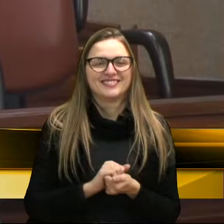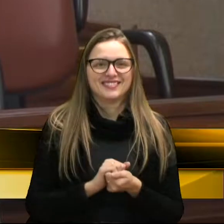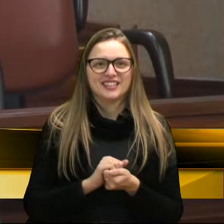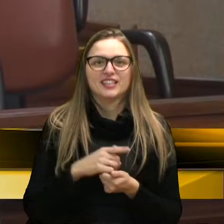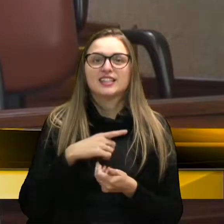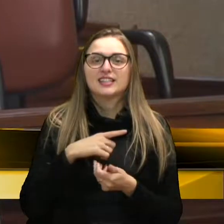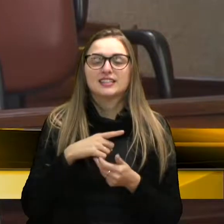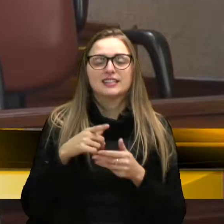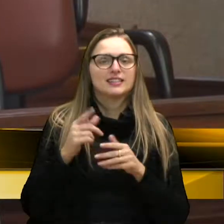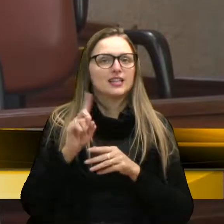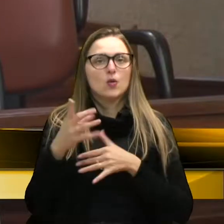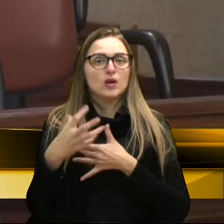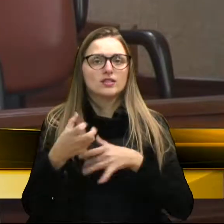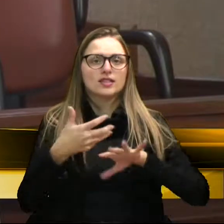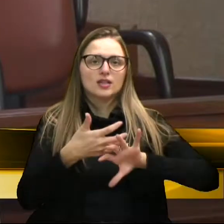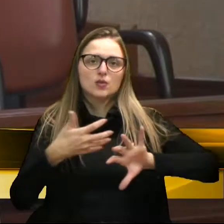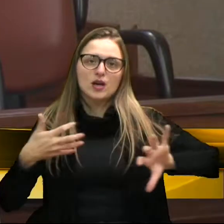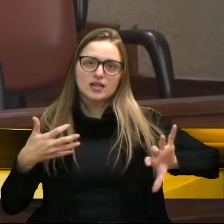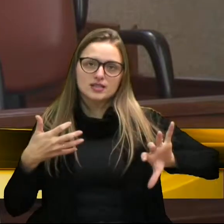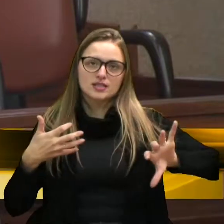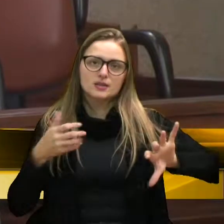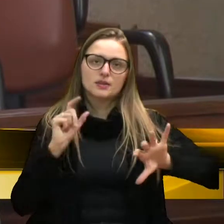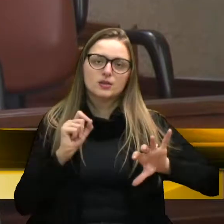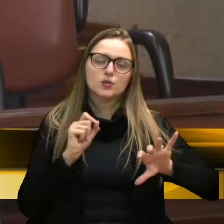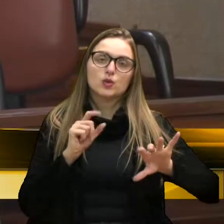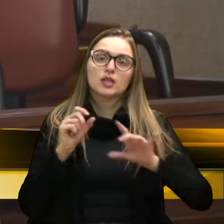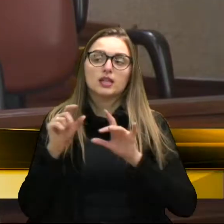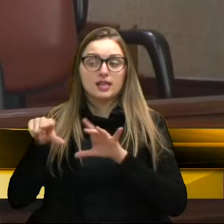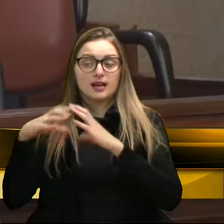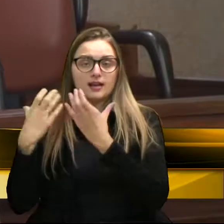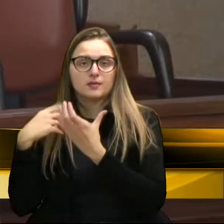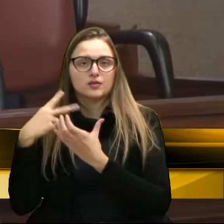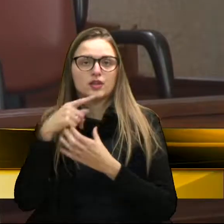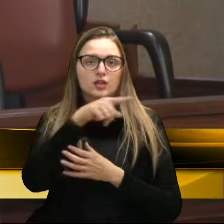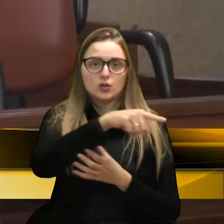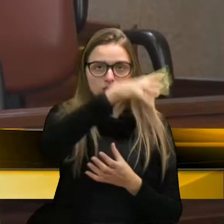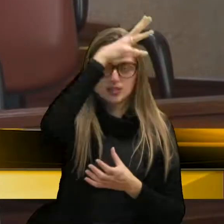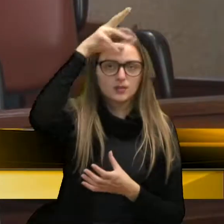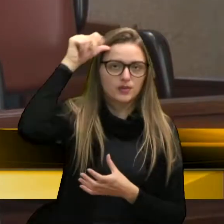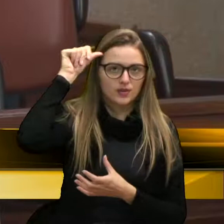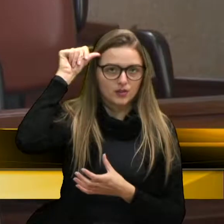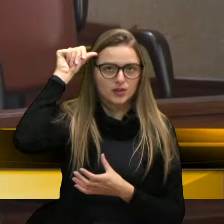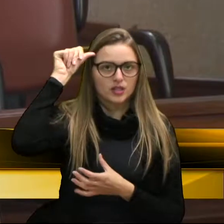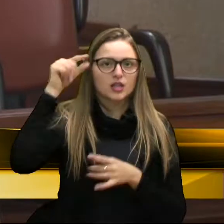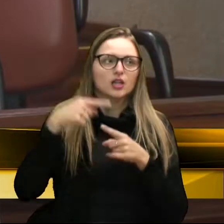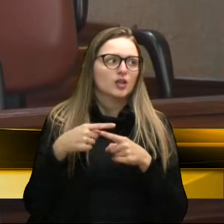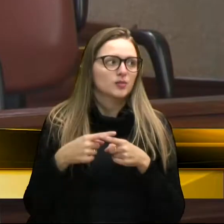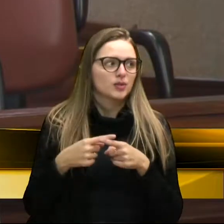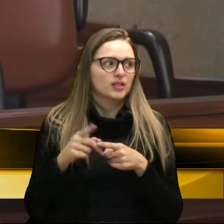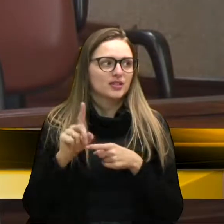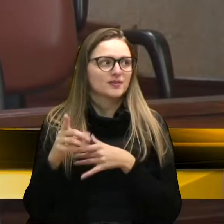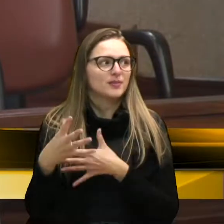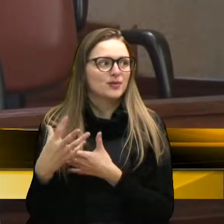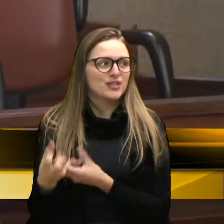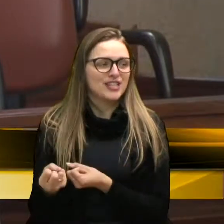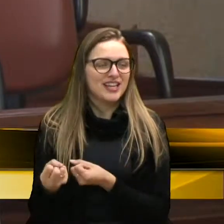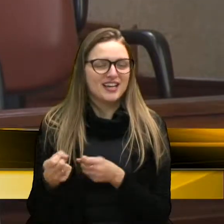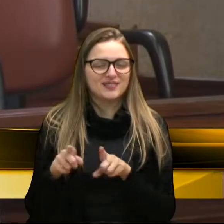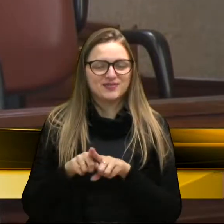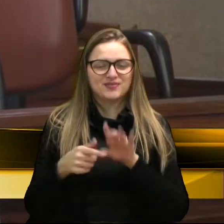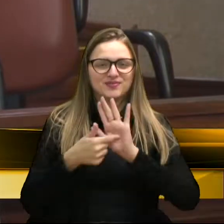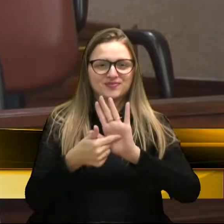princípio de separação de poderes e por inconstitucionalidade material, por afronta aos princípios da legalidade,